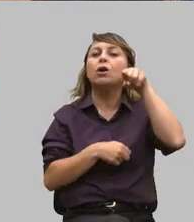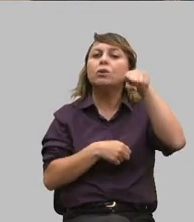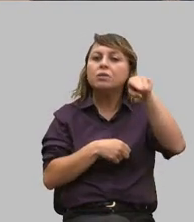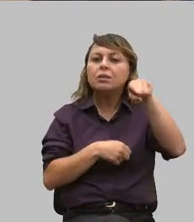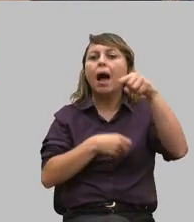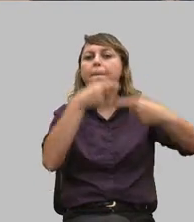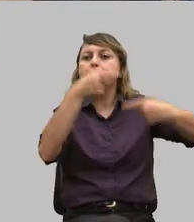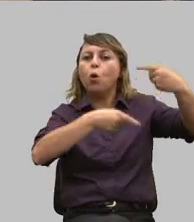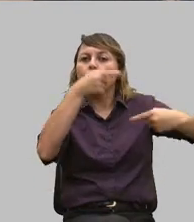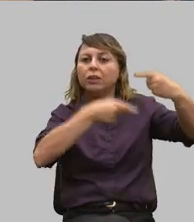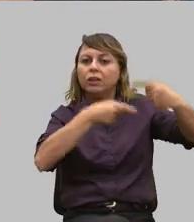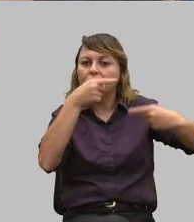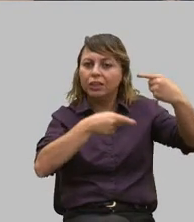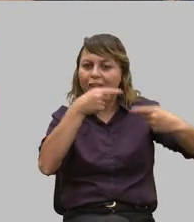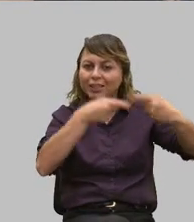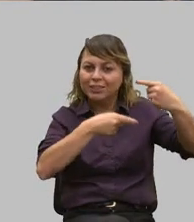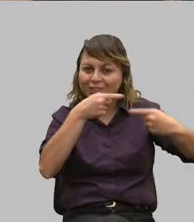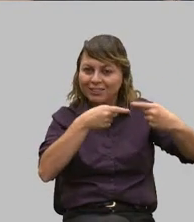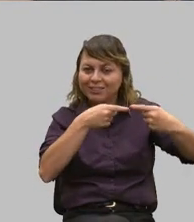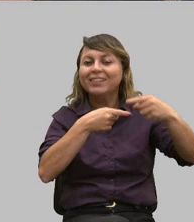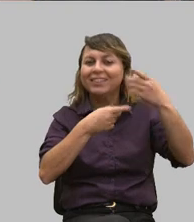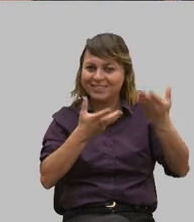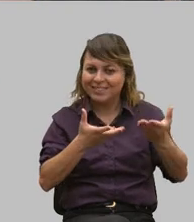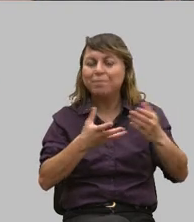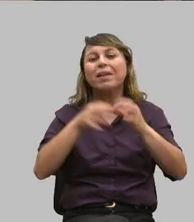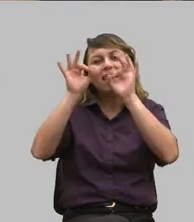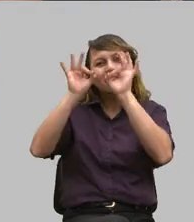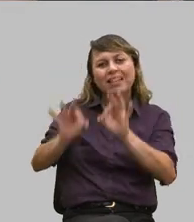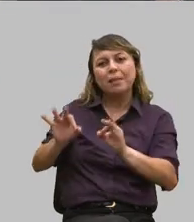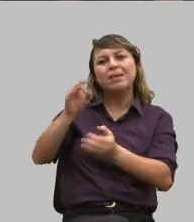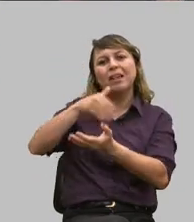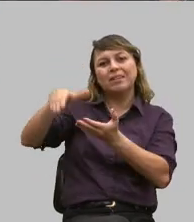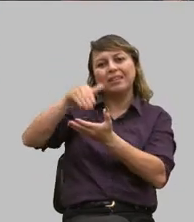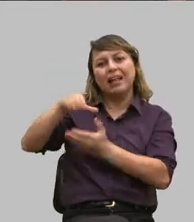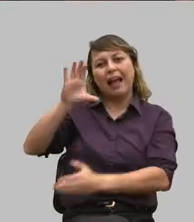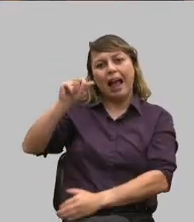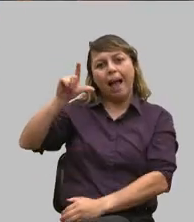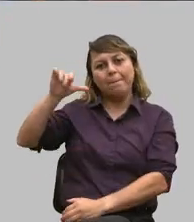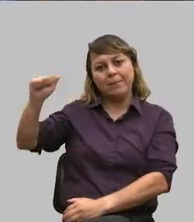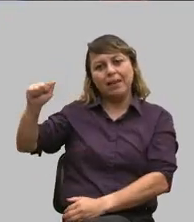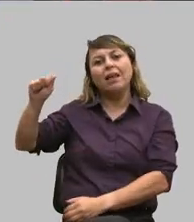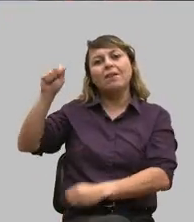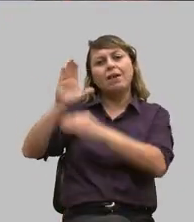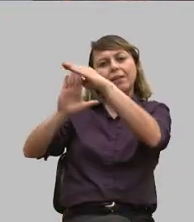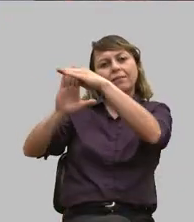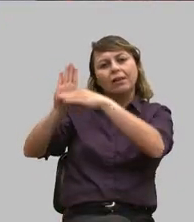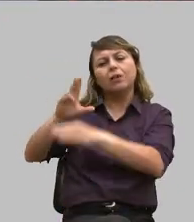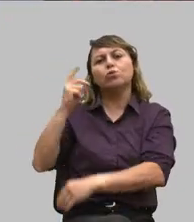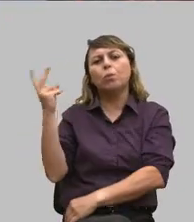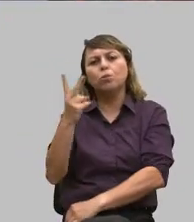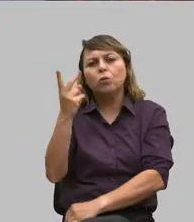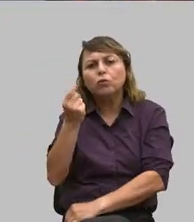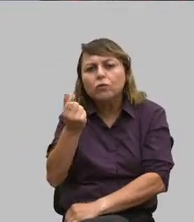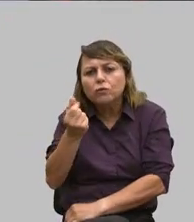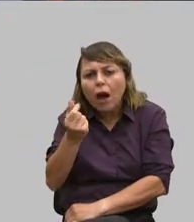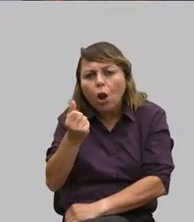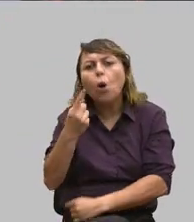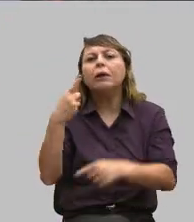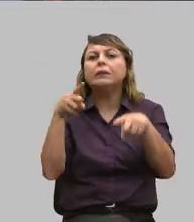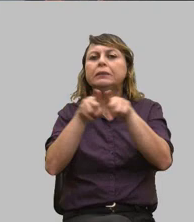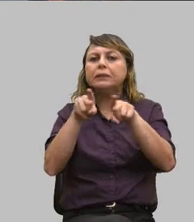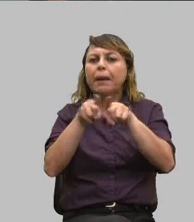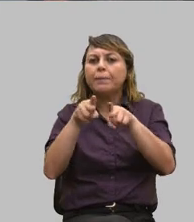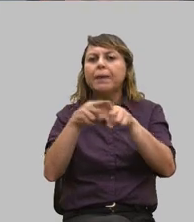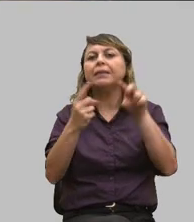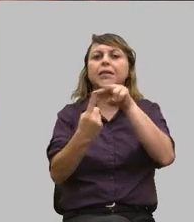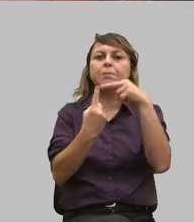hospitalar mas vou passar pra Camila que certamente ela pode nos falar um pouquinho mais sobre os valores e o que que a gente tem de